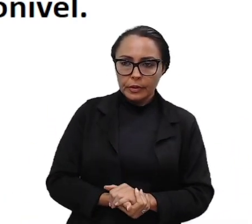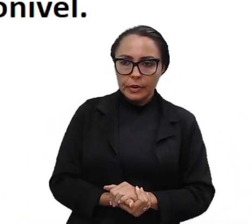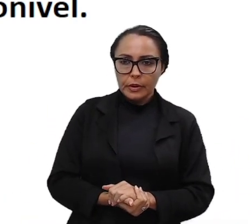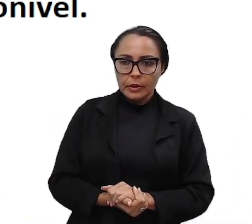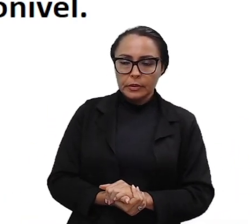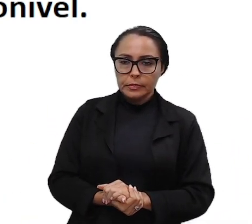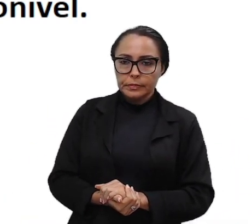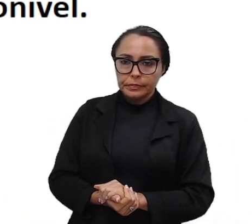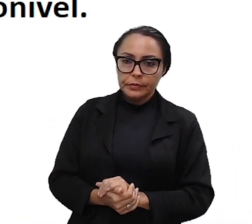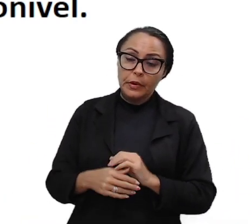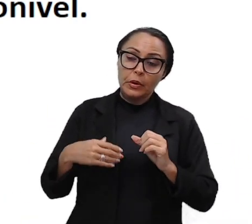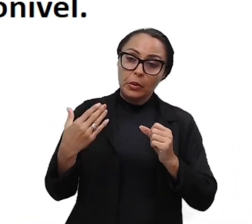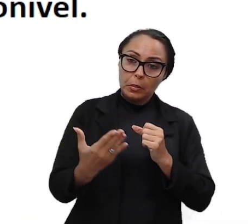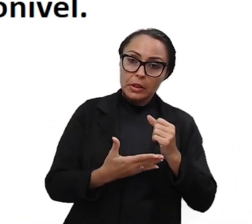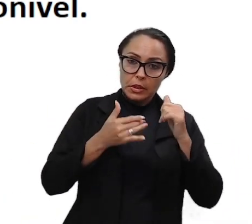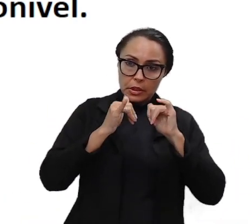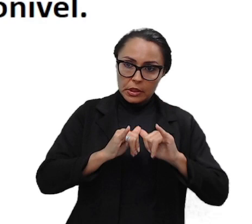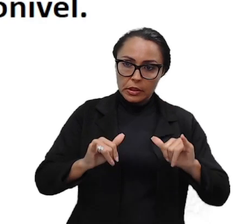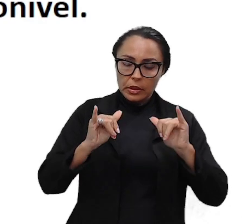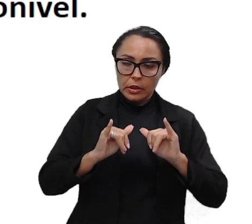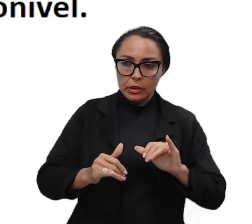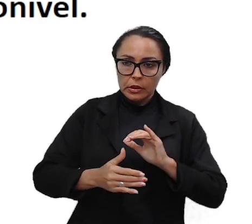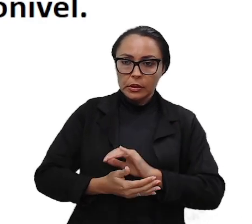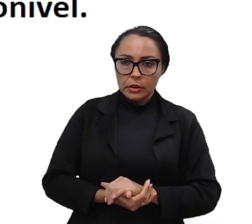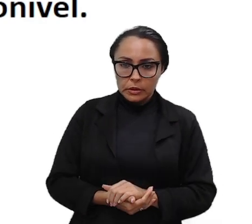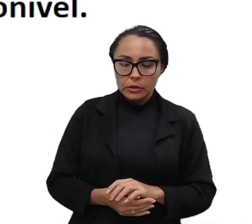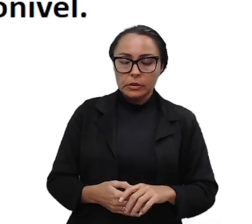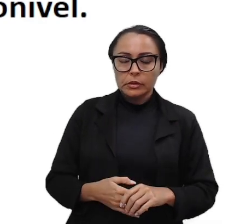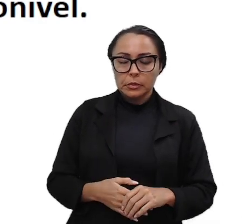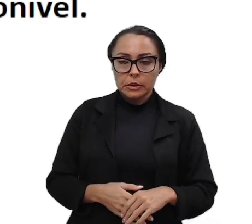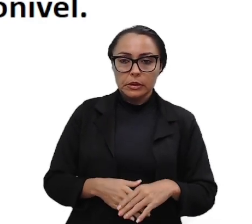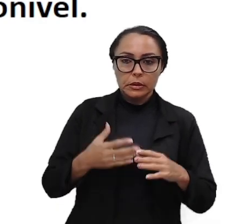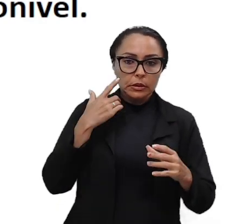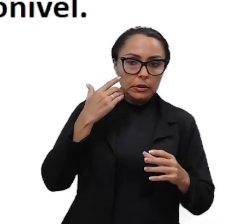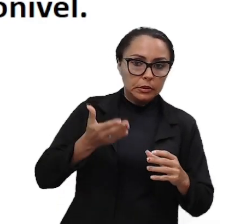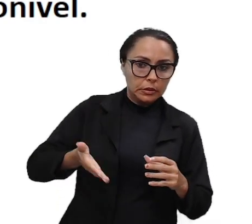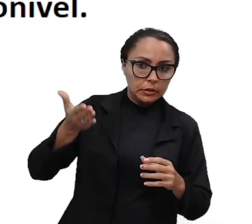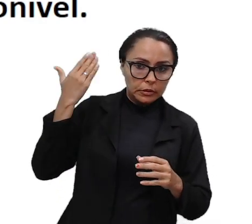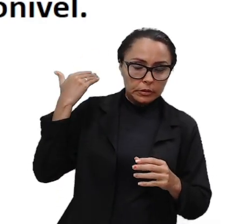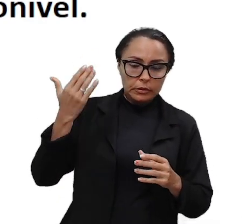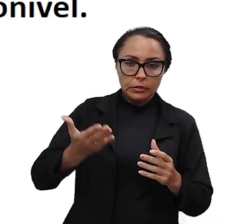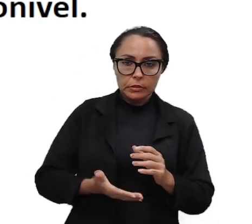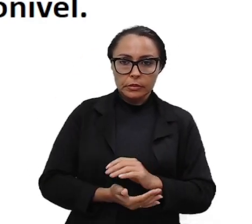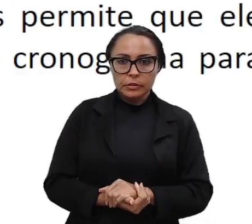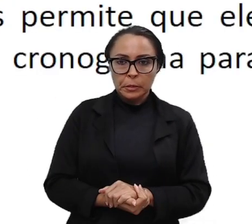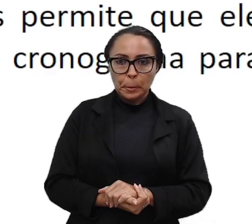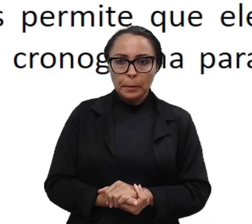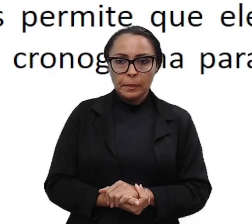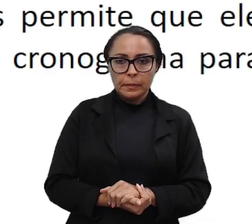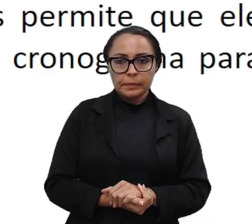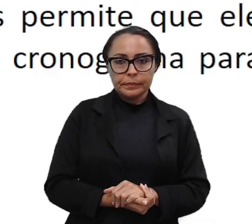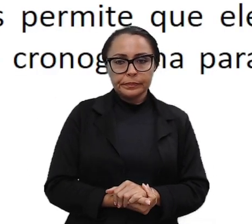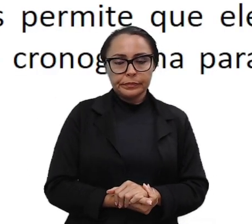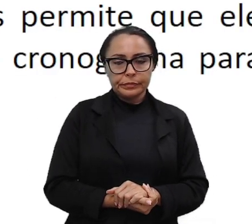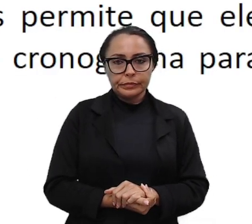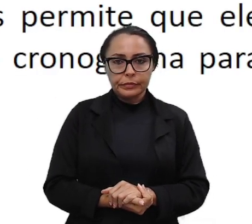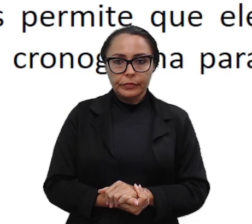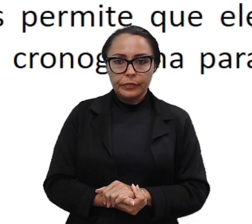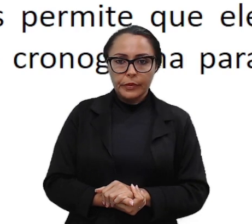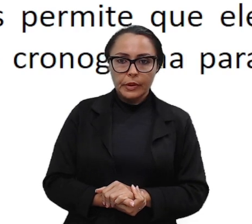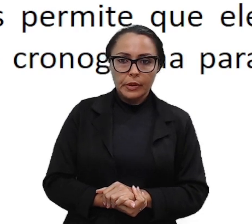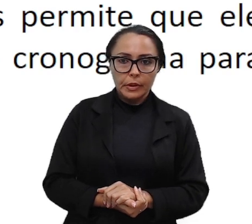acabado. Com base nessas informações, é possível projetar antecipadamente o estoque disponível. Bom, para